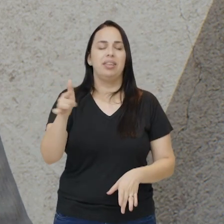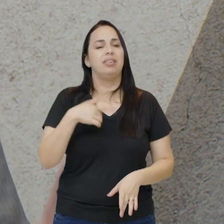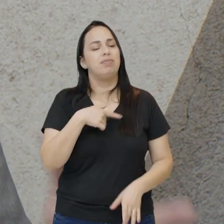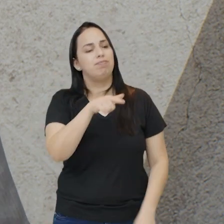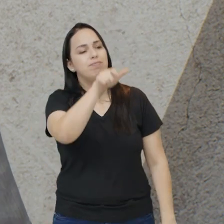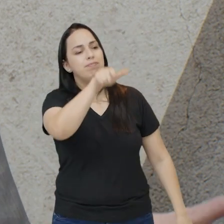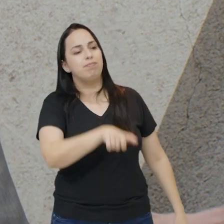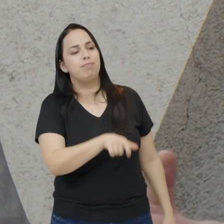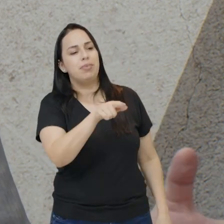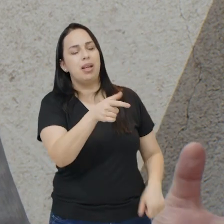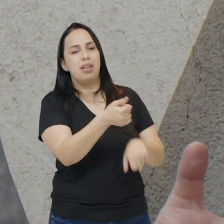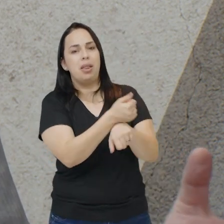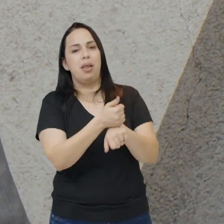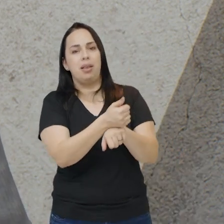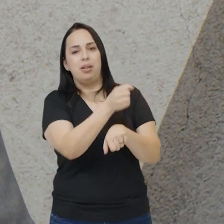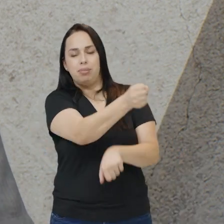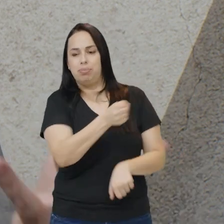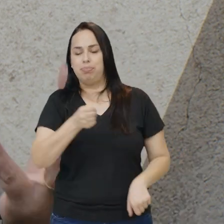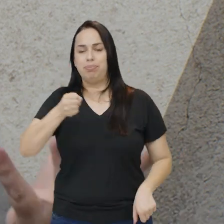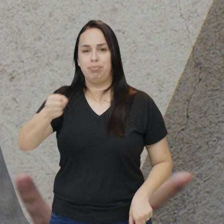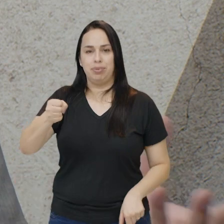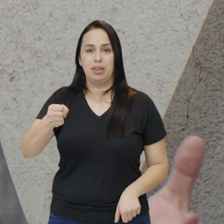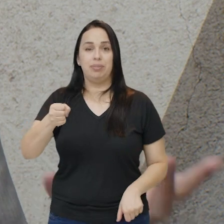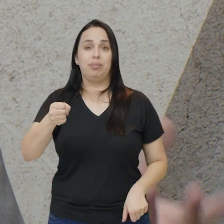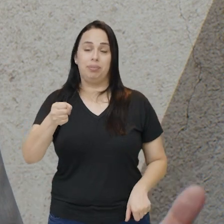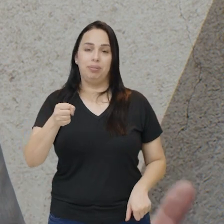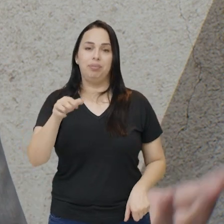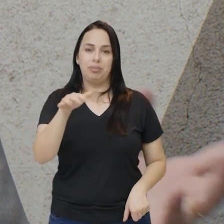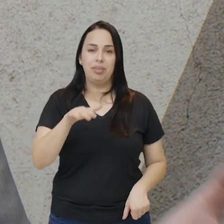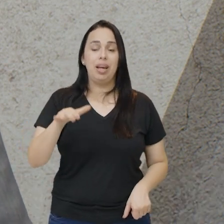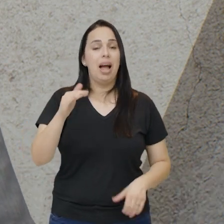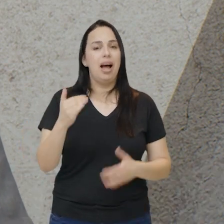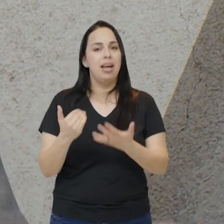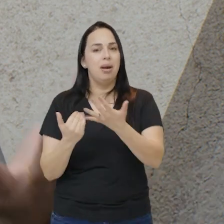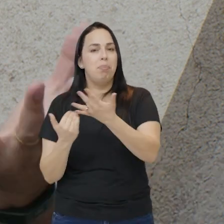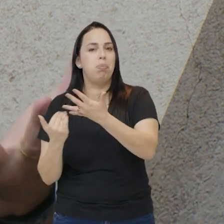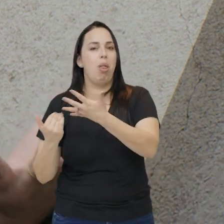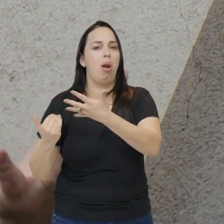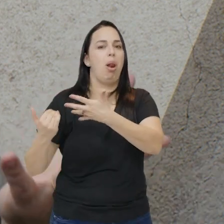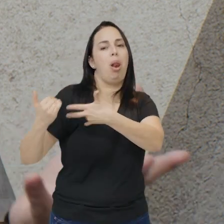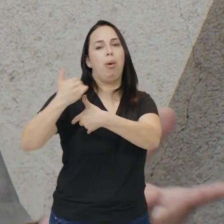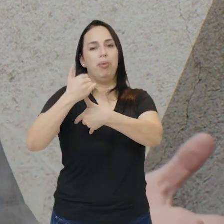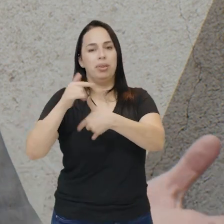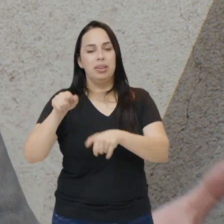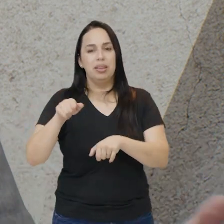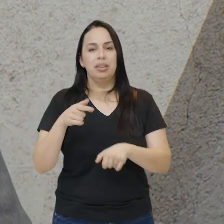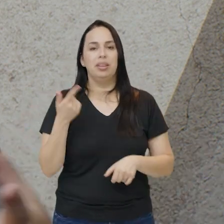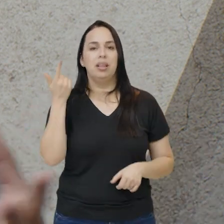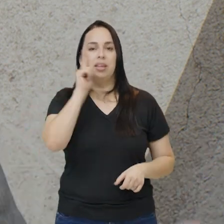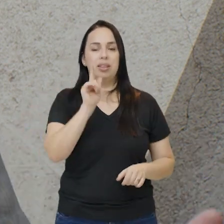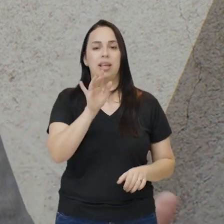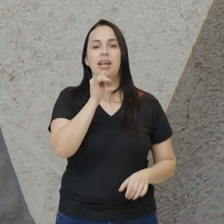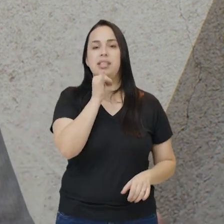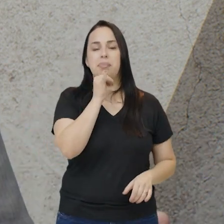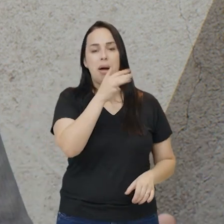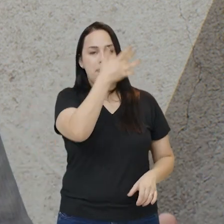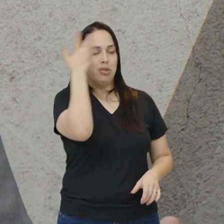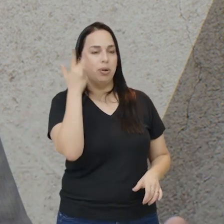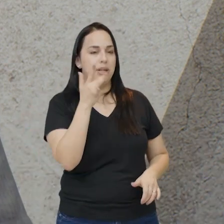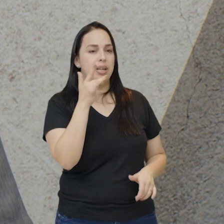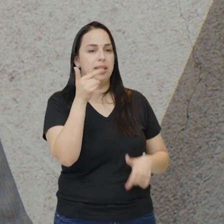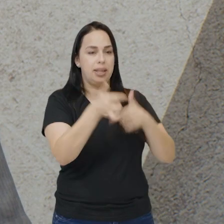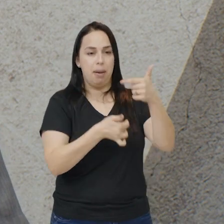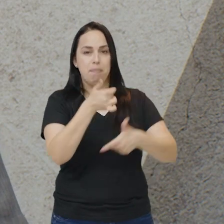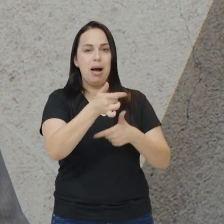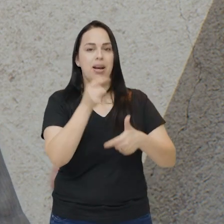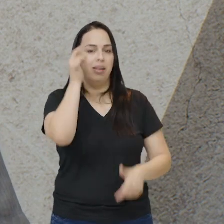que aquele profissional se engaja, né, naquele segmento e cresce no próprio segmento, ou mesmo, por exemplo, quem trabalha em call